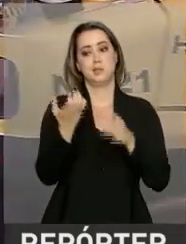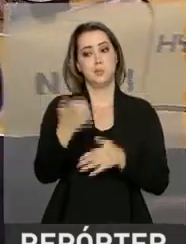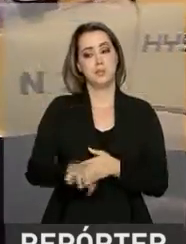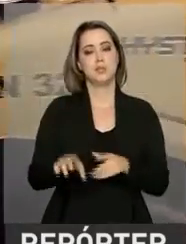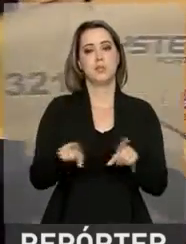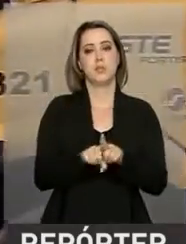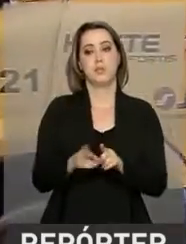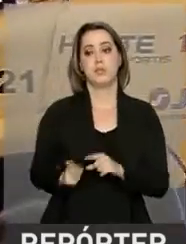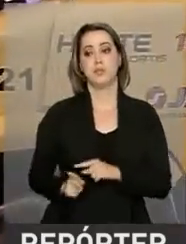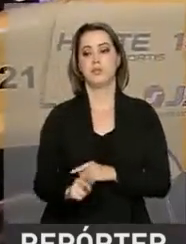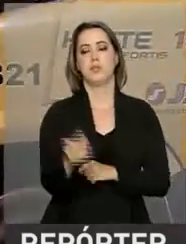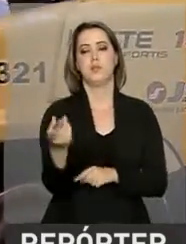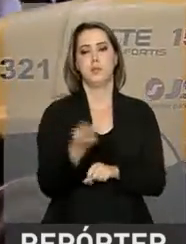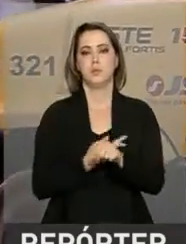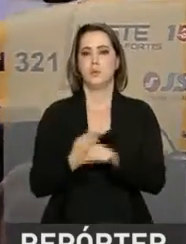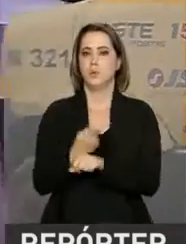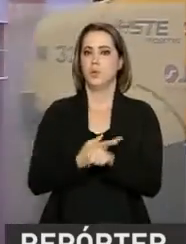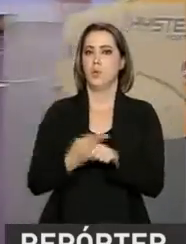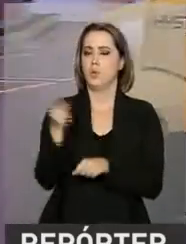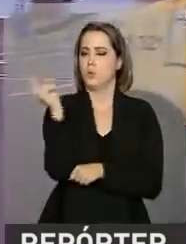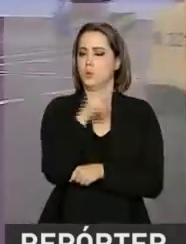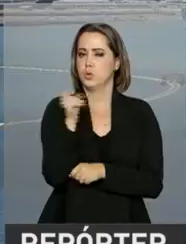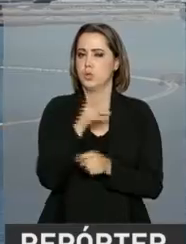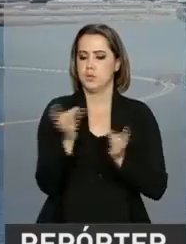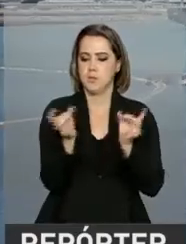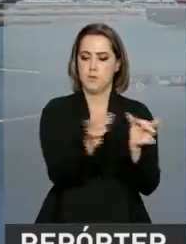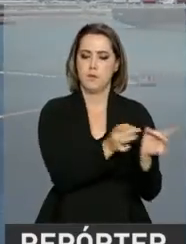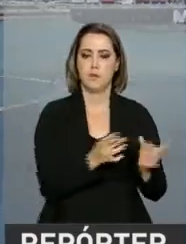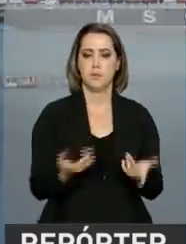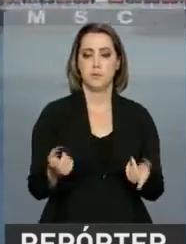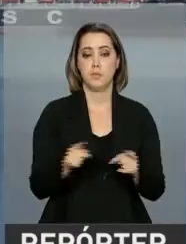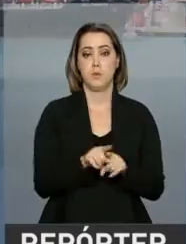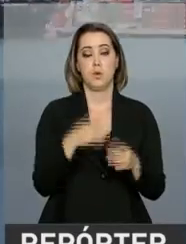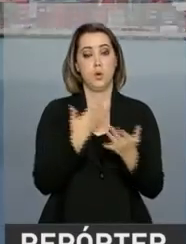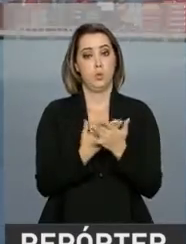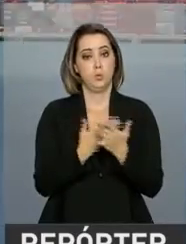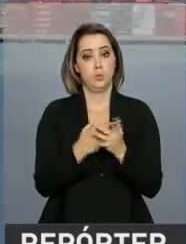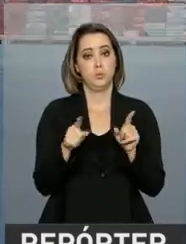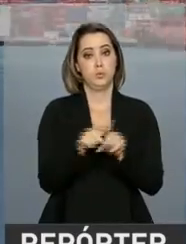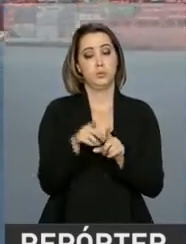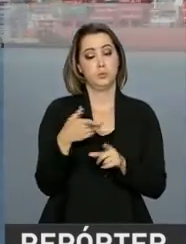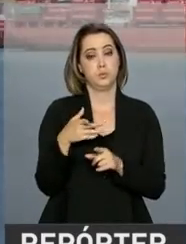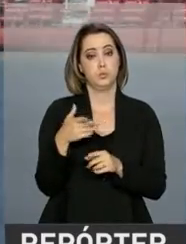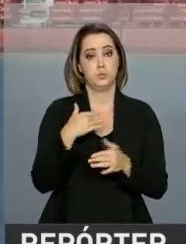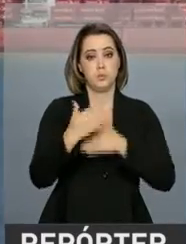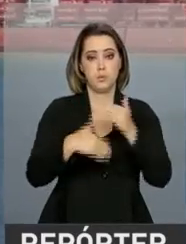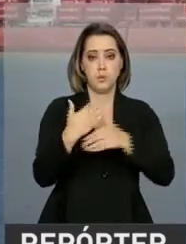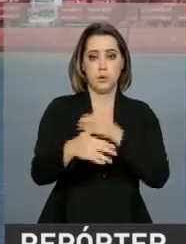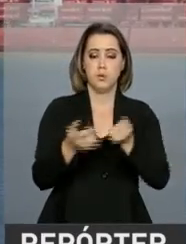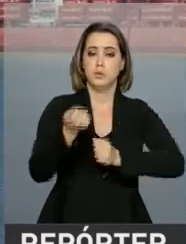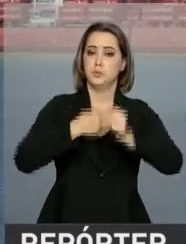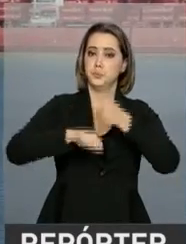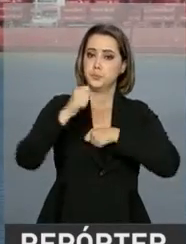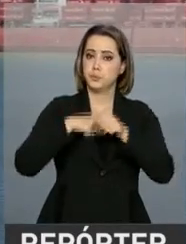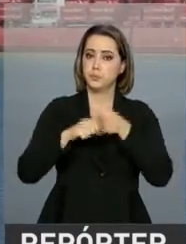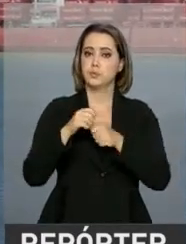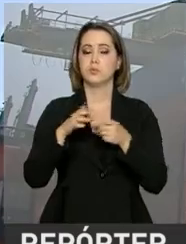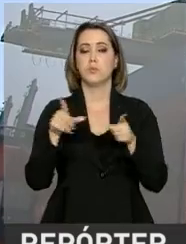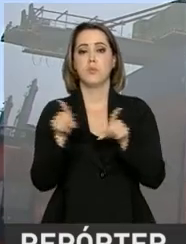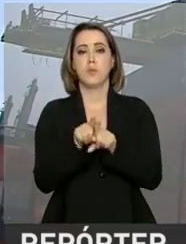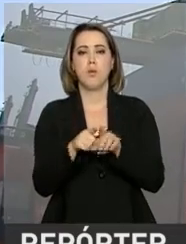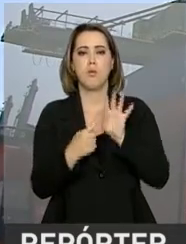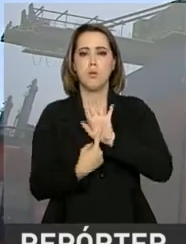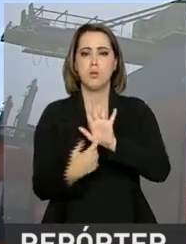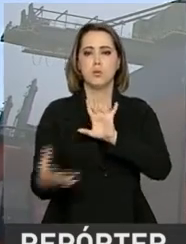buscam cada vez mais agilidade na hora de exportar. Um estudo da Organização para a Cooperação e o Desenvolvimento Econômico, OCDE,